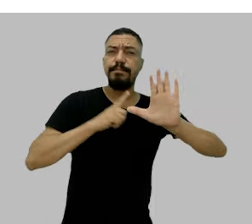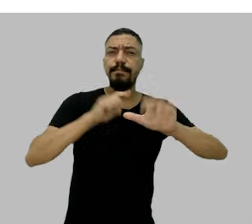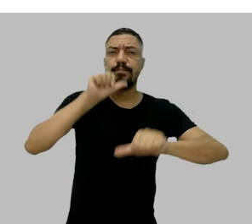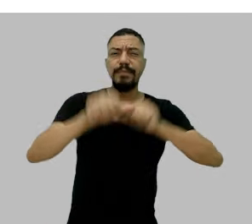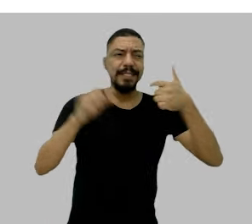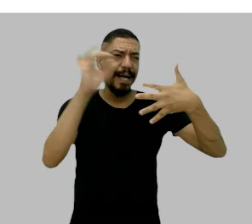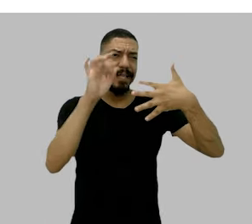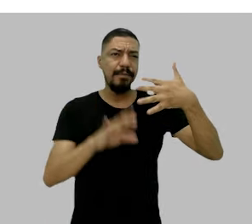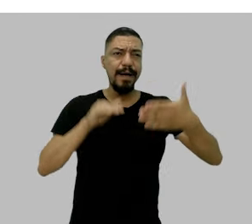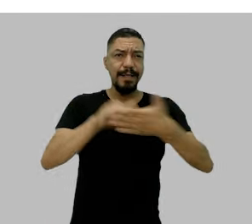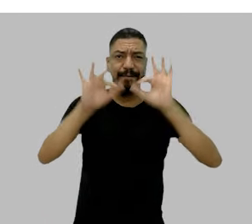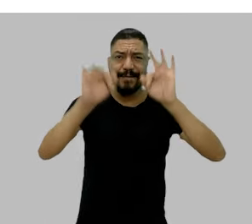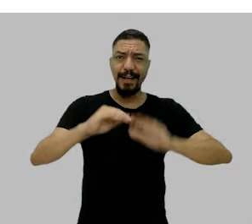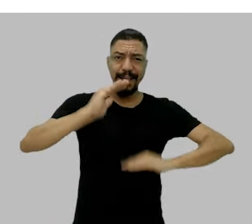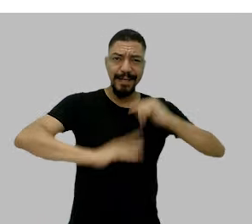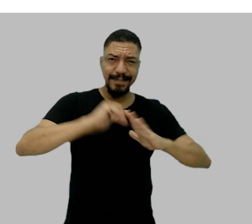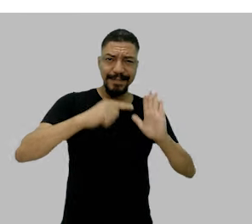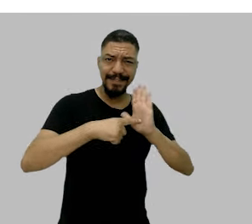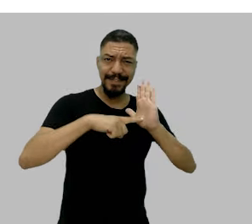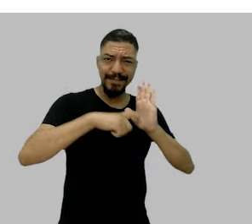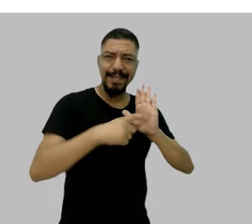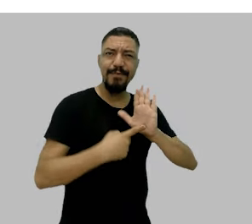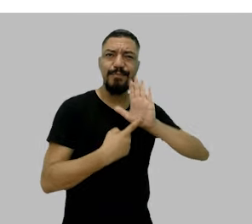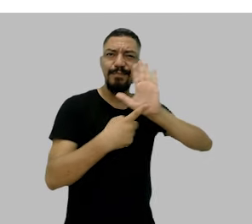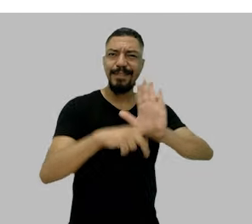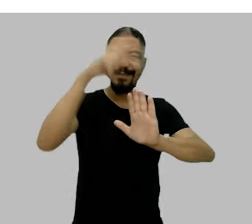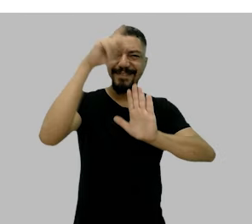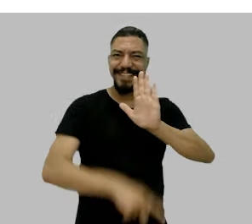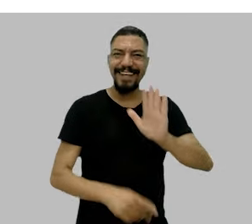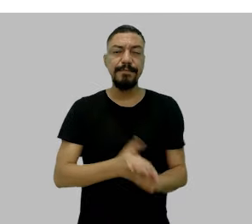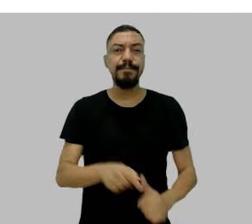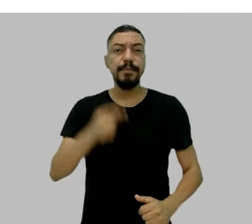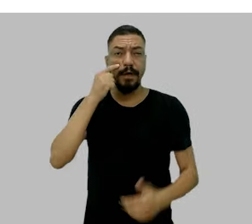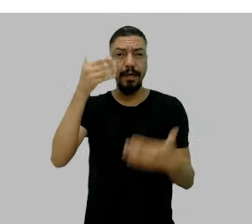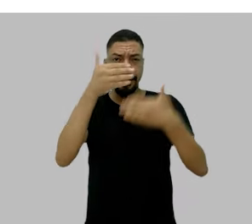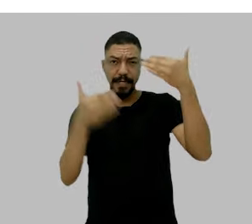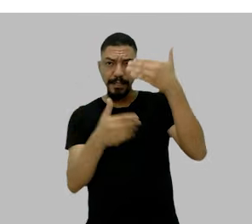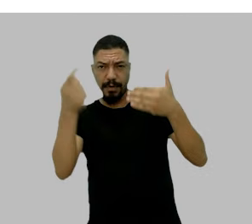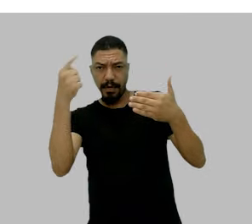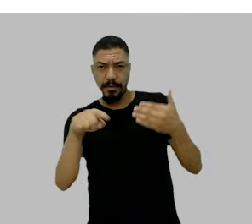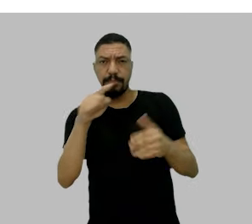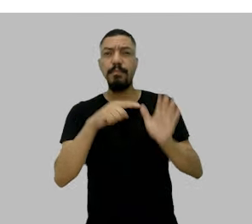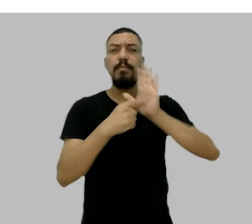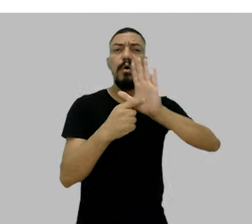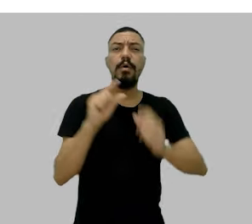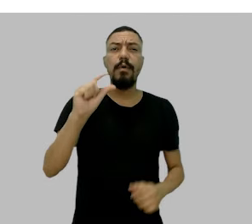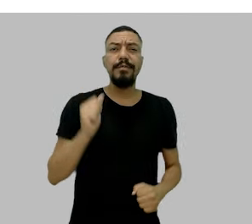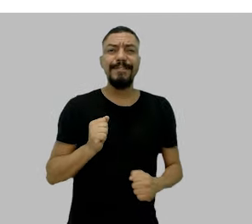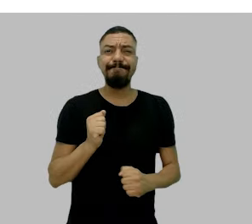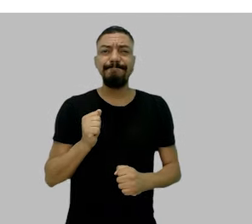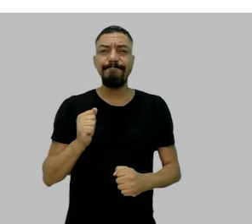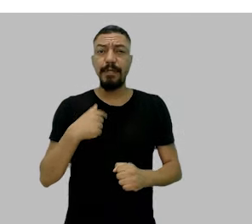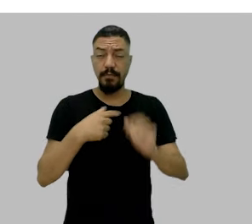final. E aqui, no slide de baixo, tem um pouquinho... Eu não trouxe os relatórios, gente, porque